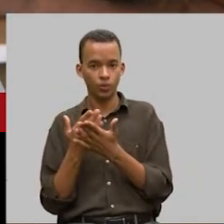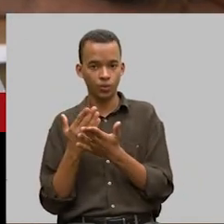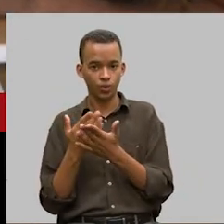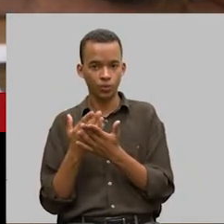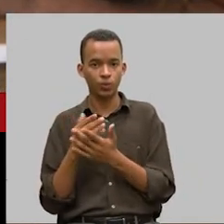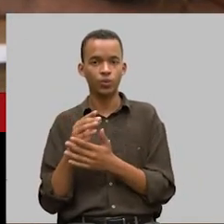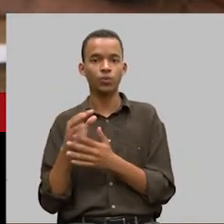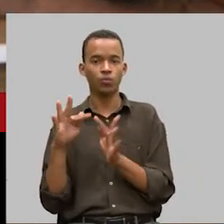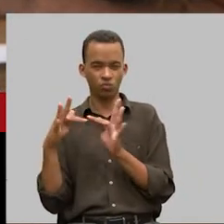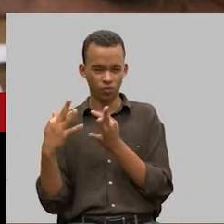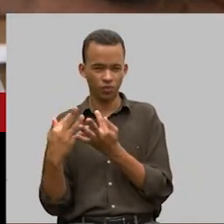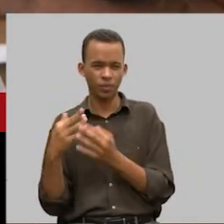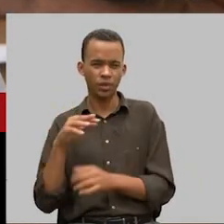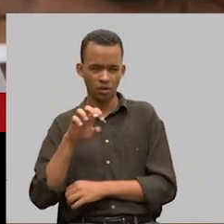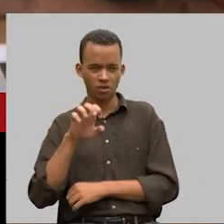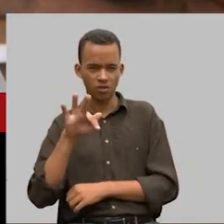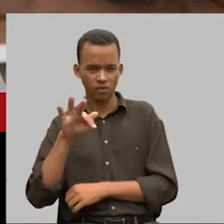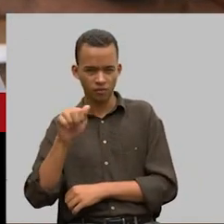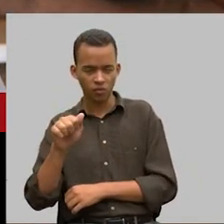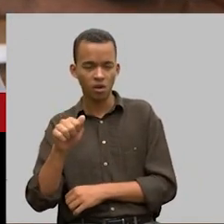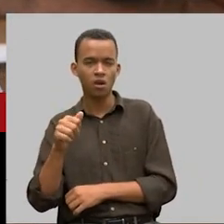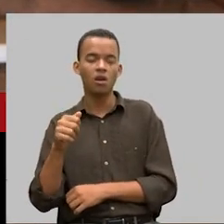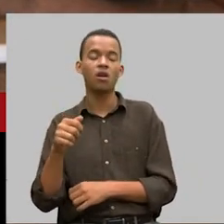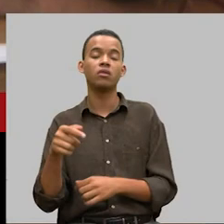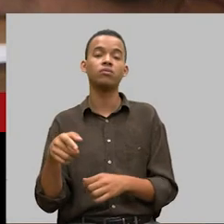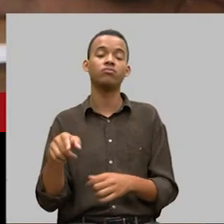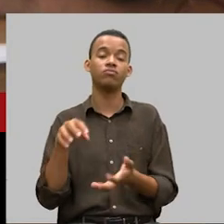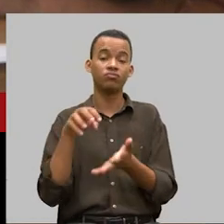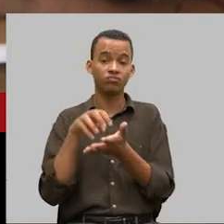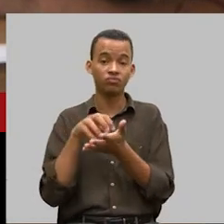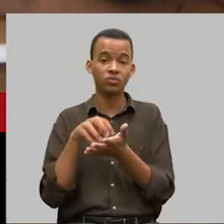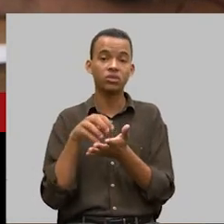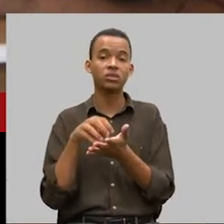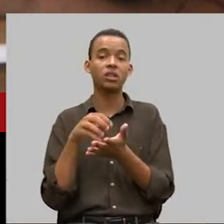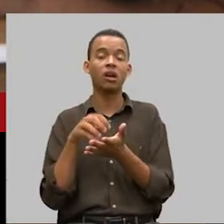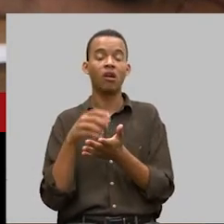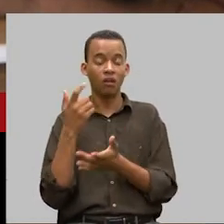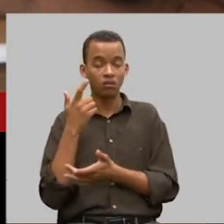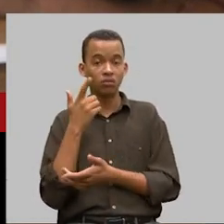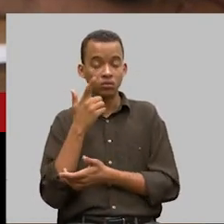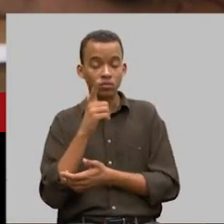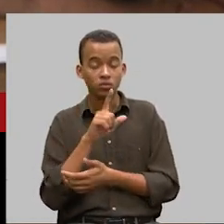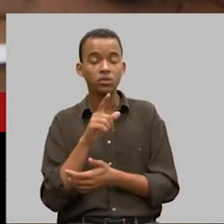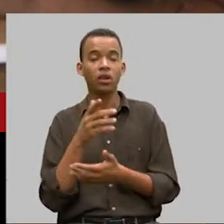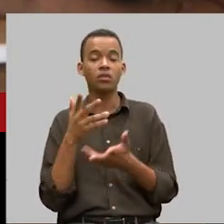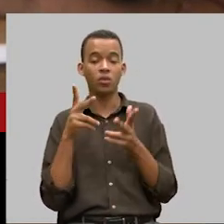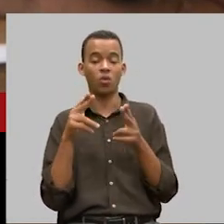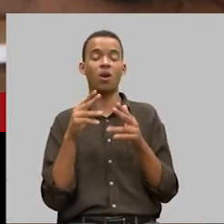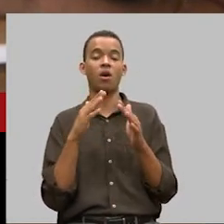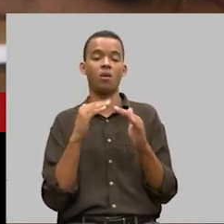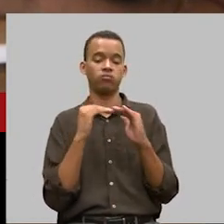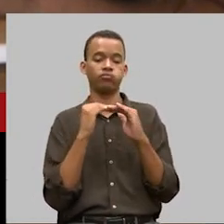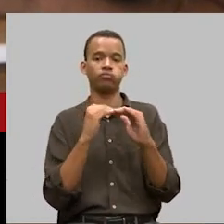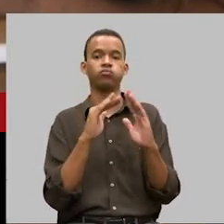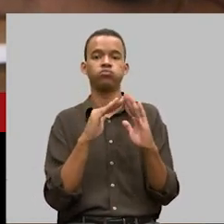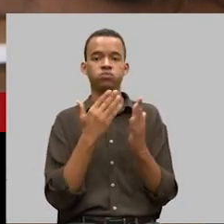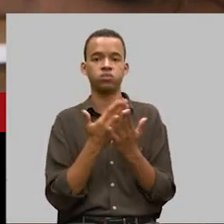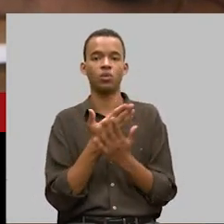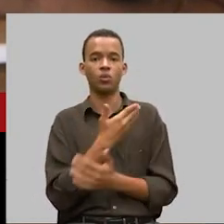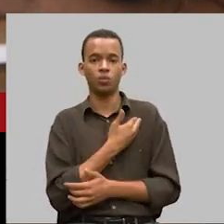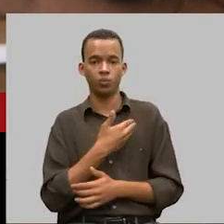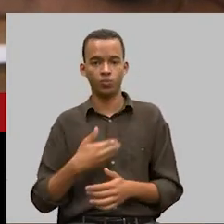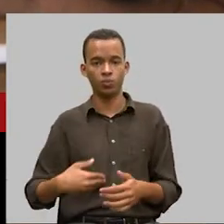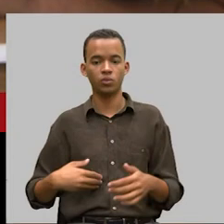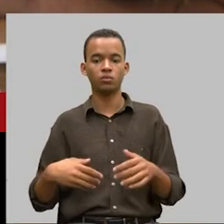alternância equiparando essas unidades de ensino as escolas eh públicas comunitárias né com a Escola